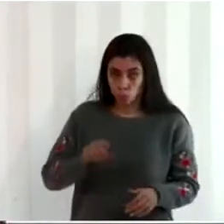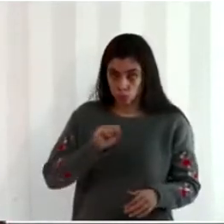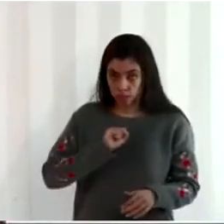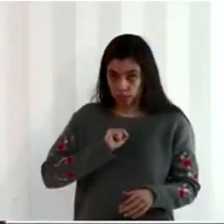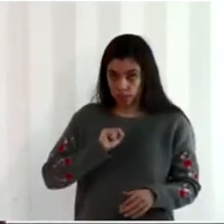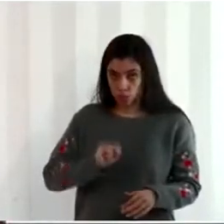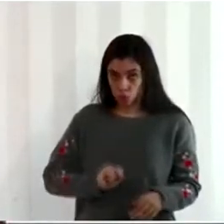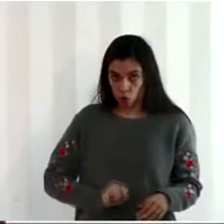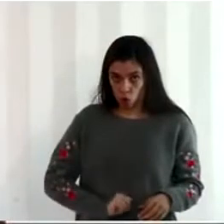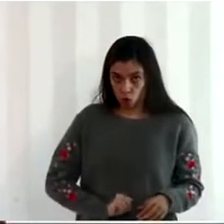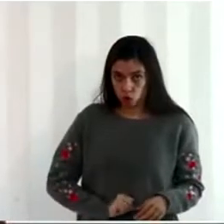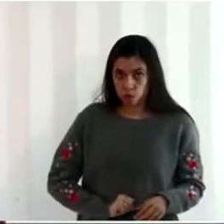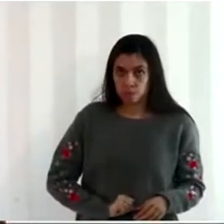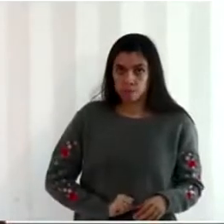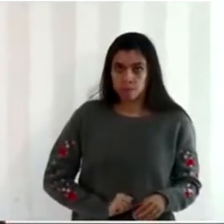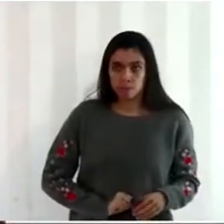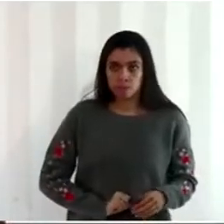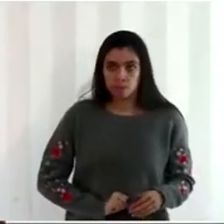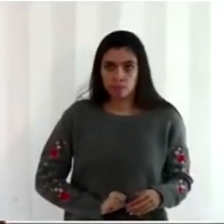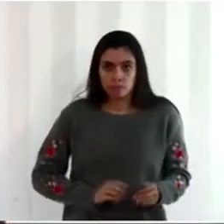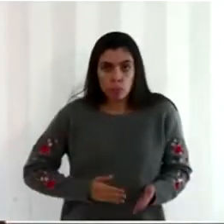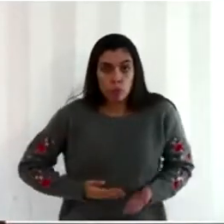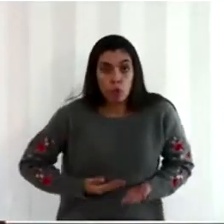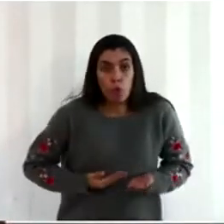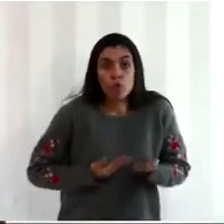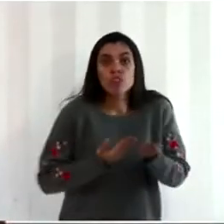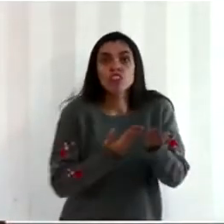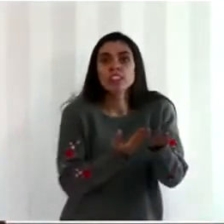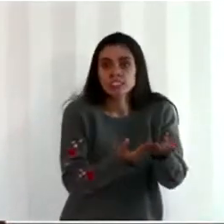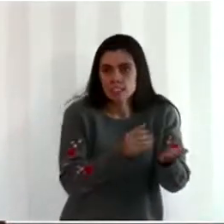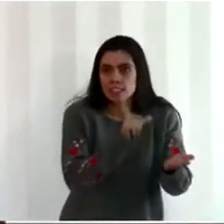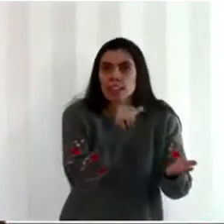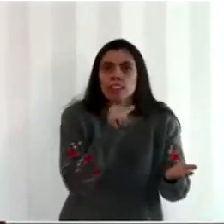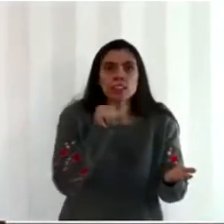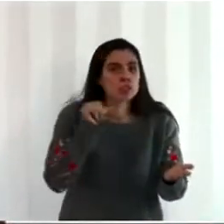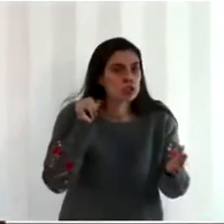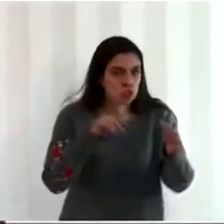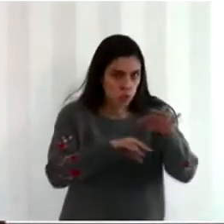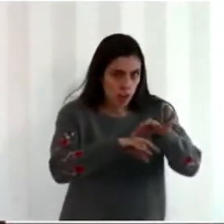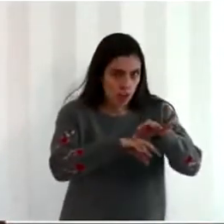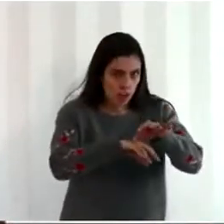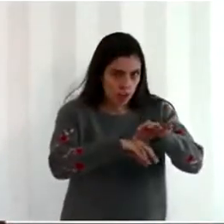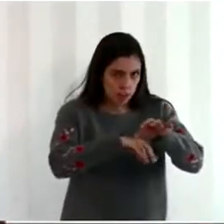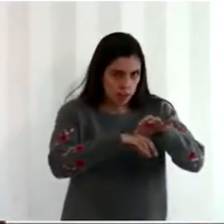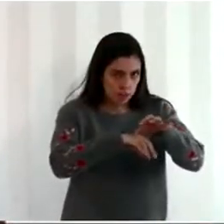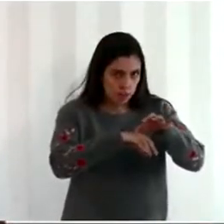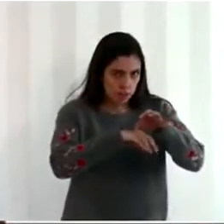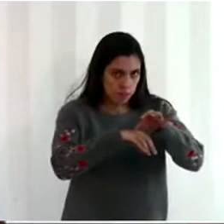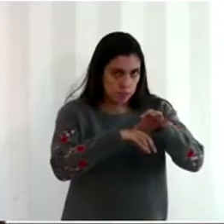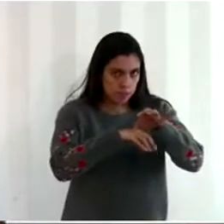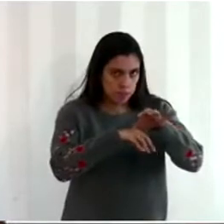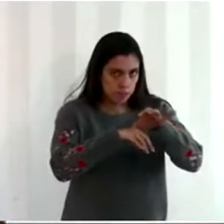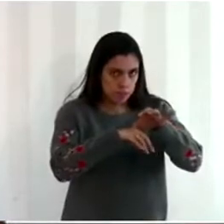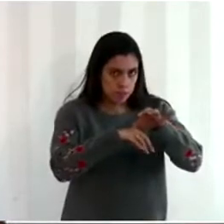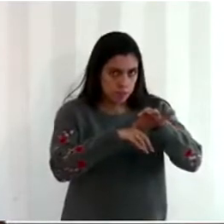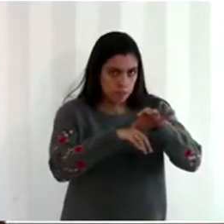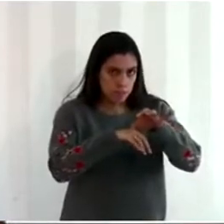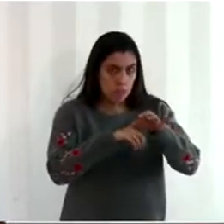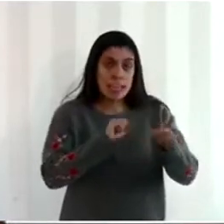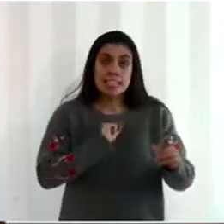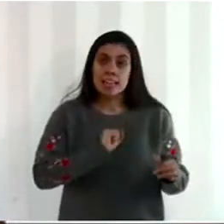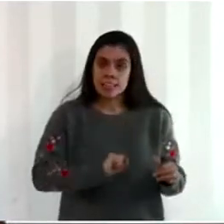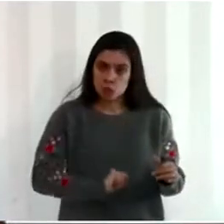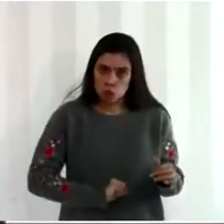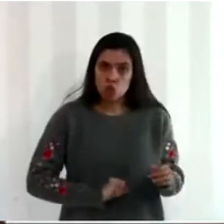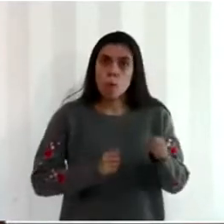tinha sido santificado para esse momento solene, para o sacrifício, para o holocausto, o sacerdote poderia retirar a sua porção